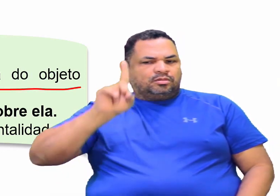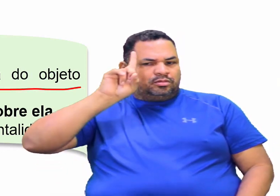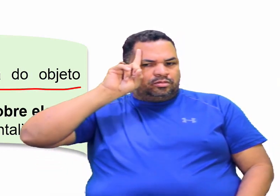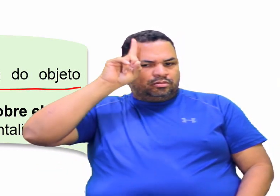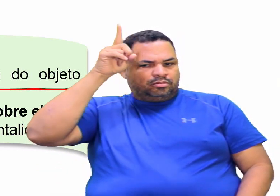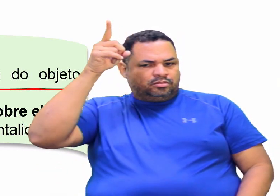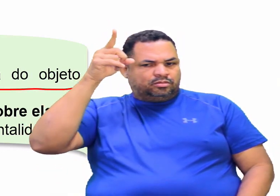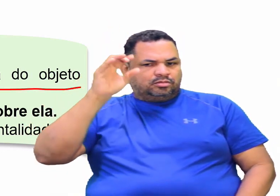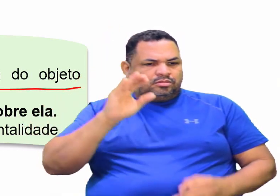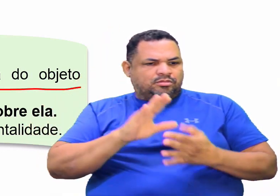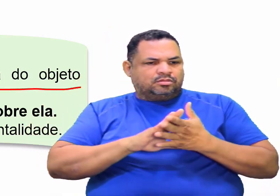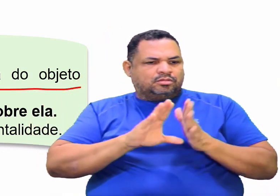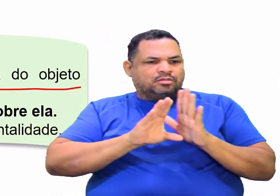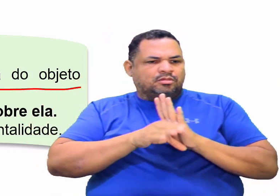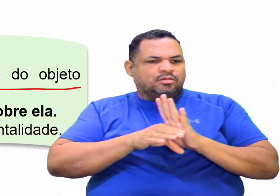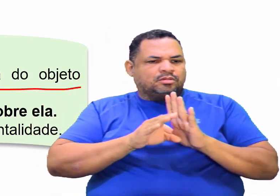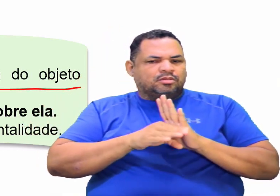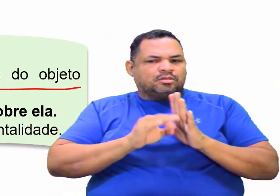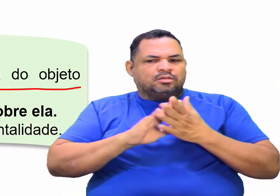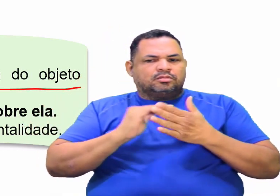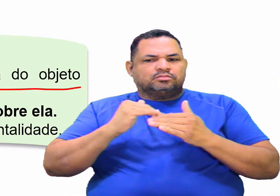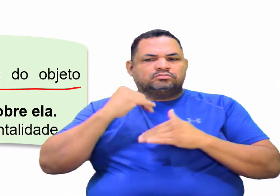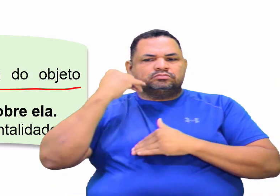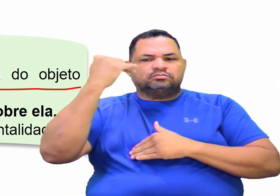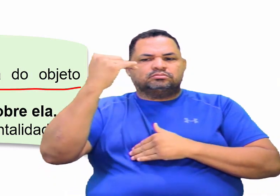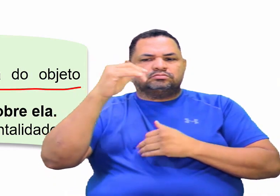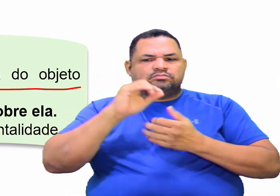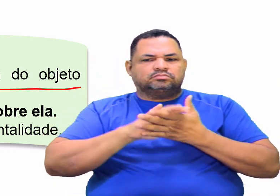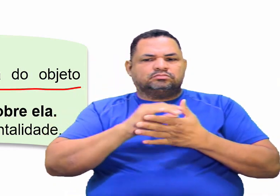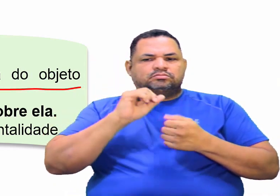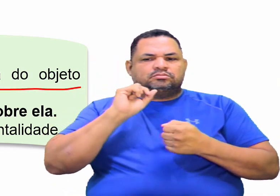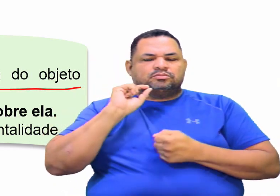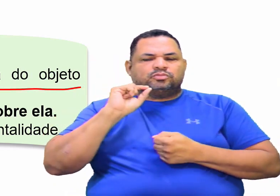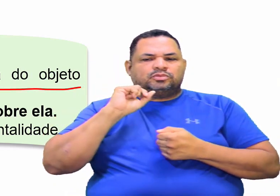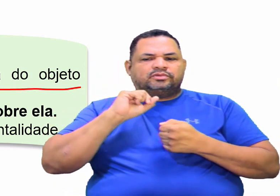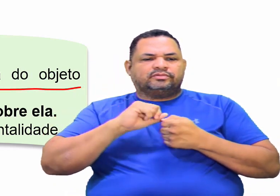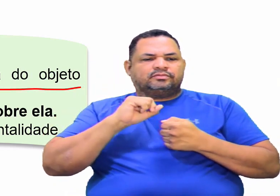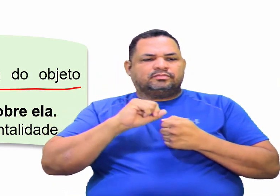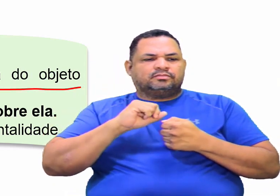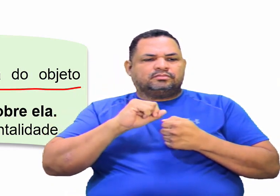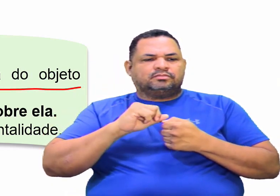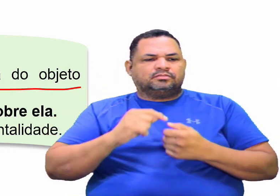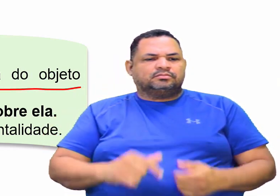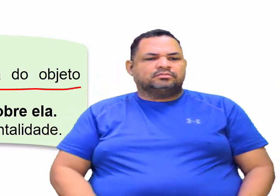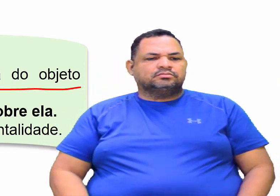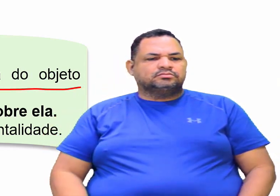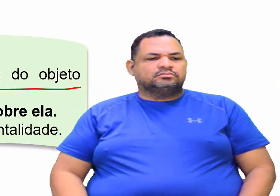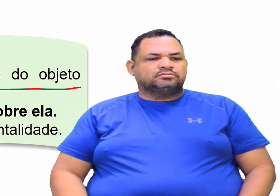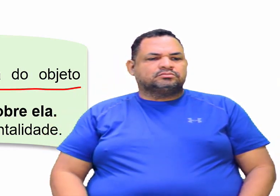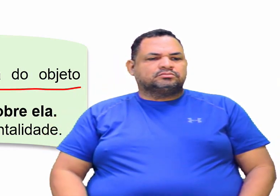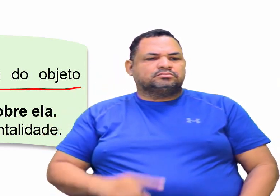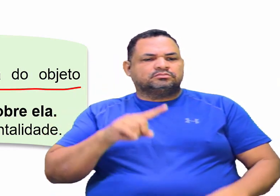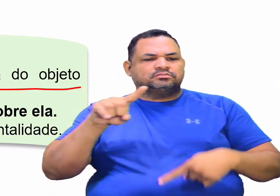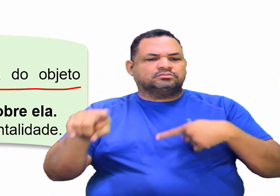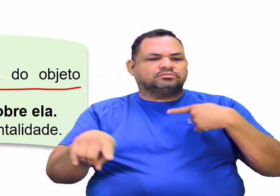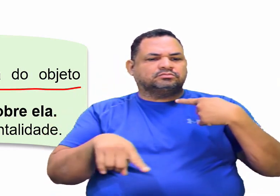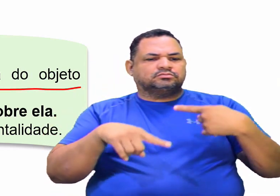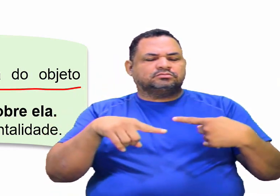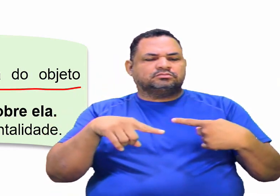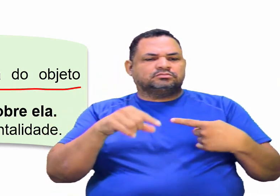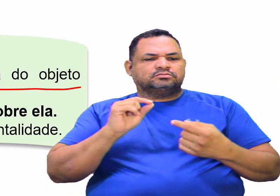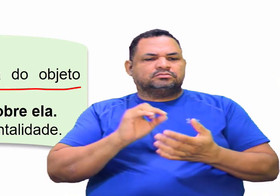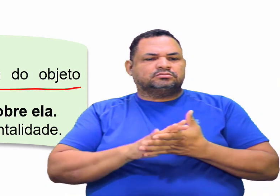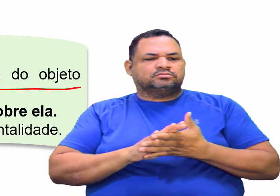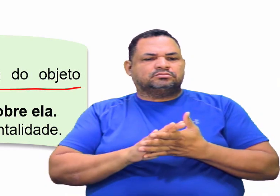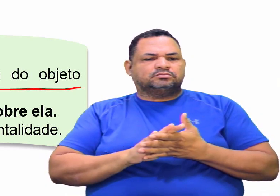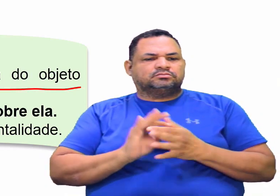e o conceito está acima da realização final, do que é produzido. Então, e o objetivo